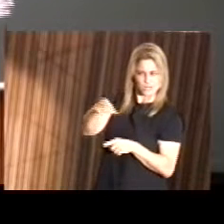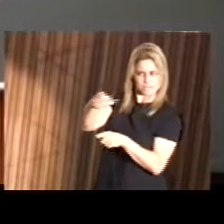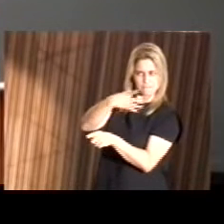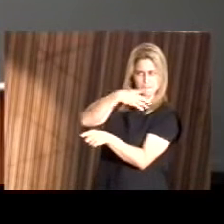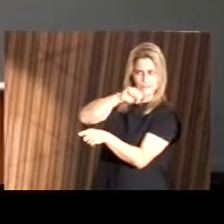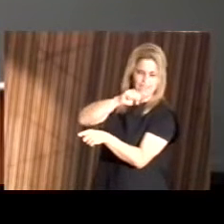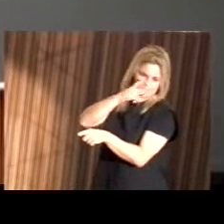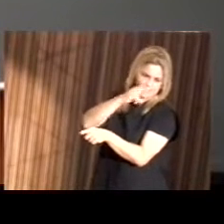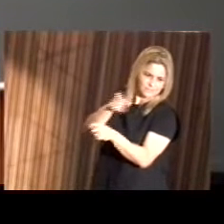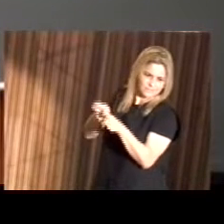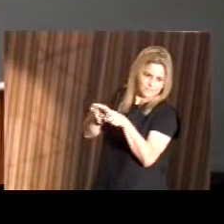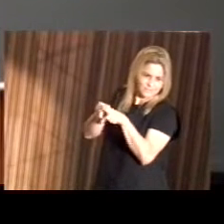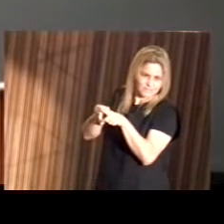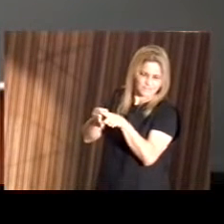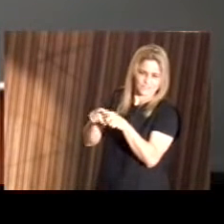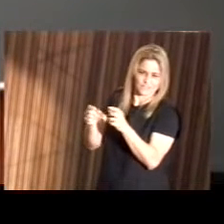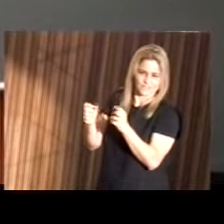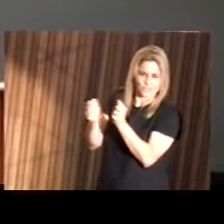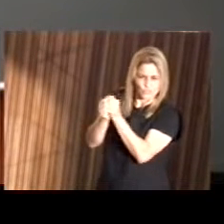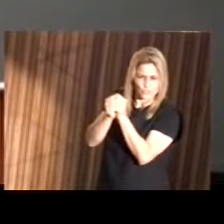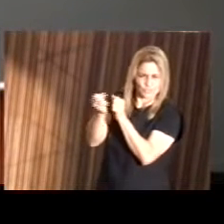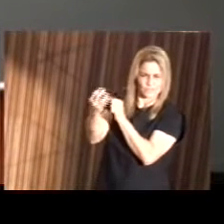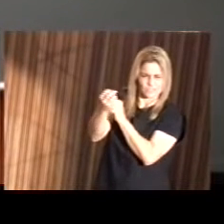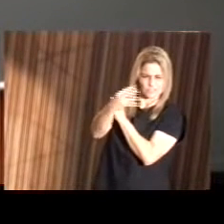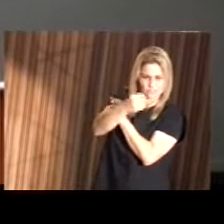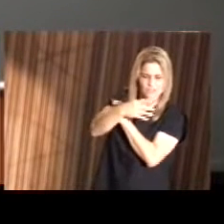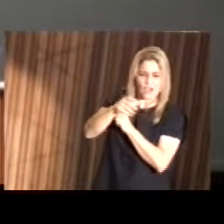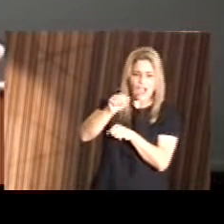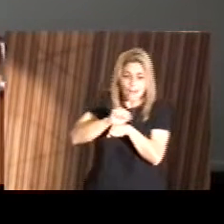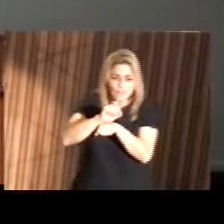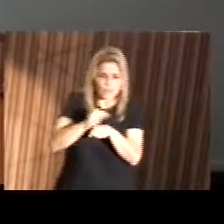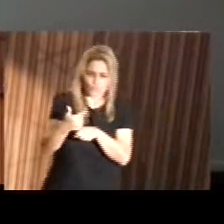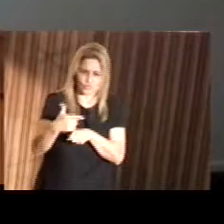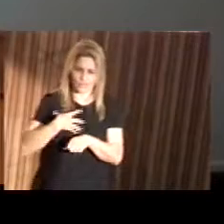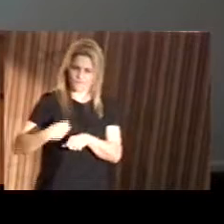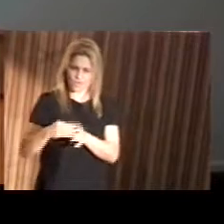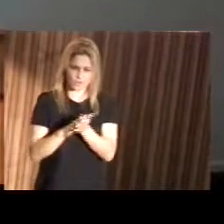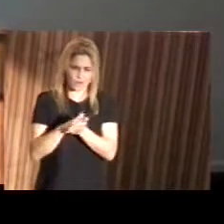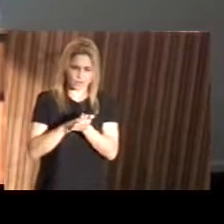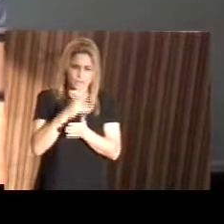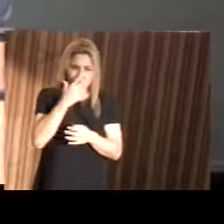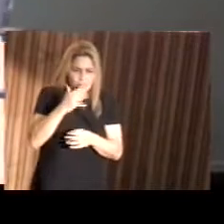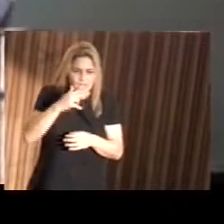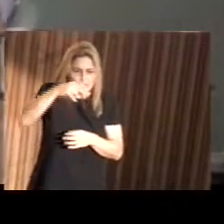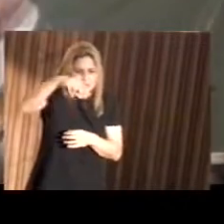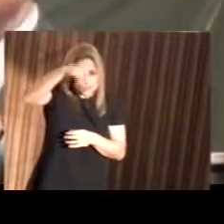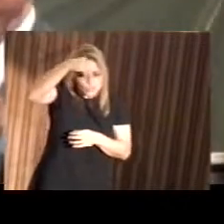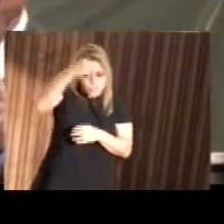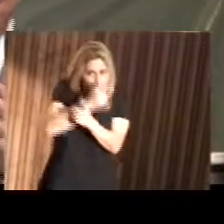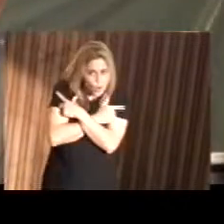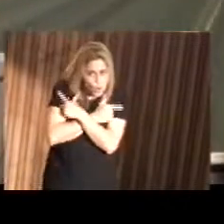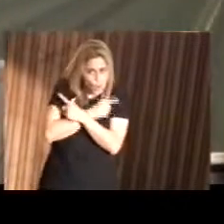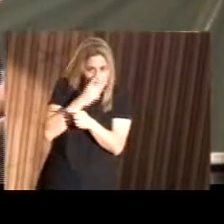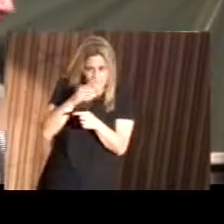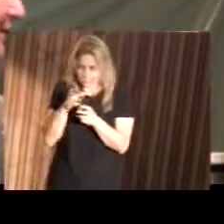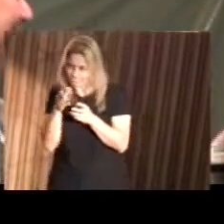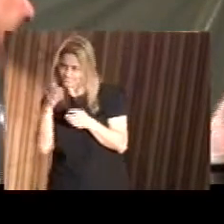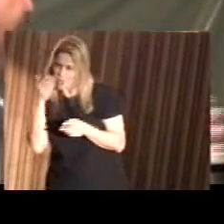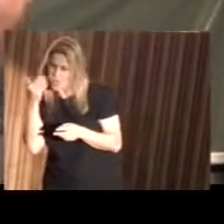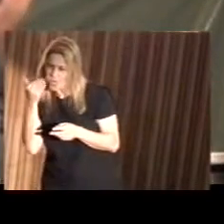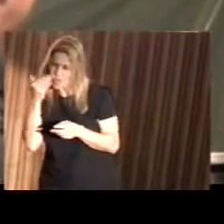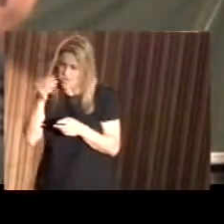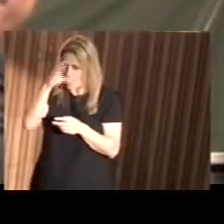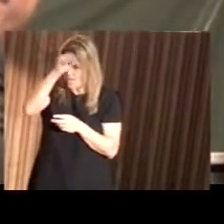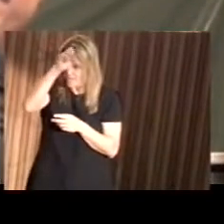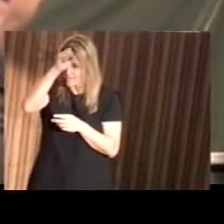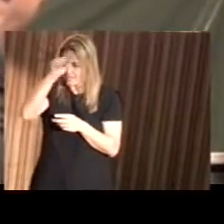está lá caminhando. E lembra que Abraão nessa época não tinha filhos. Esse moço, agora já homem, era o menino que